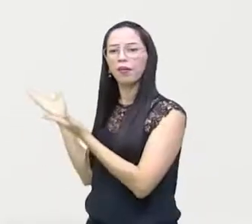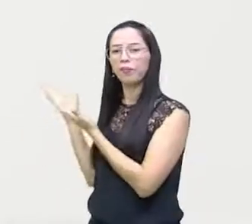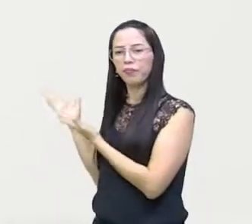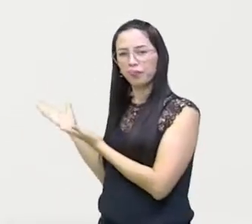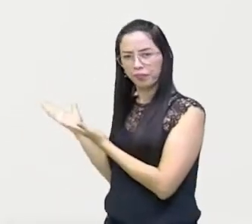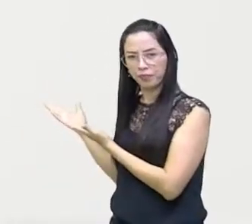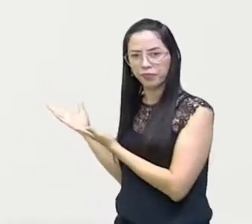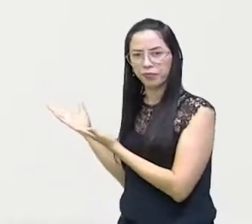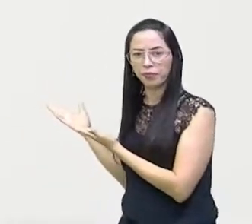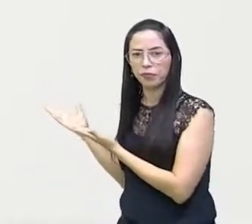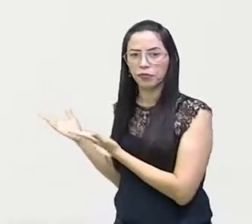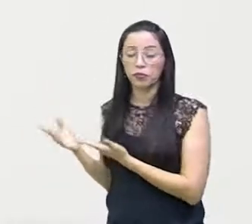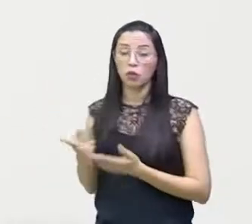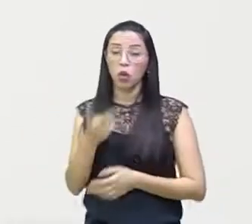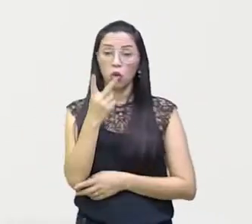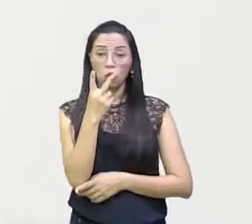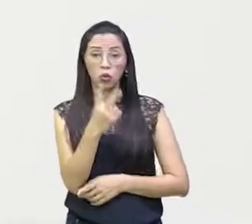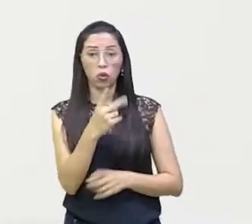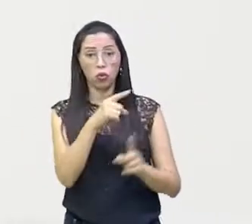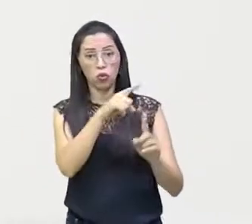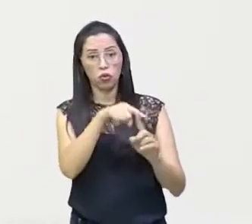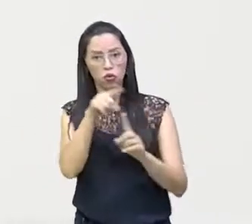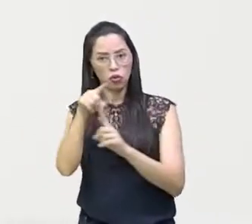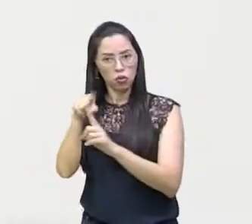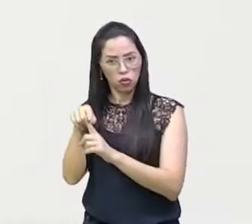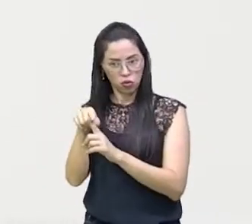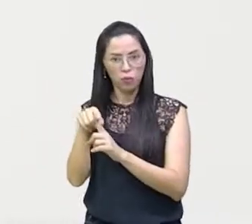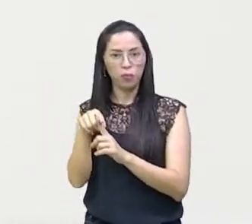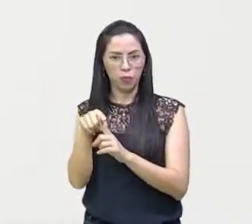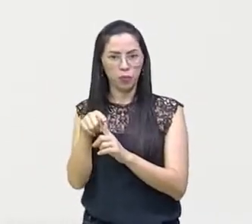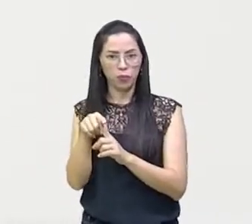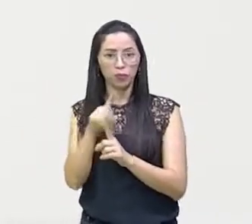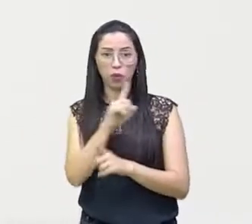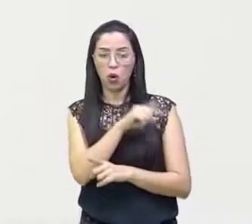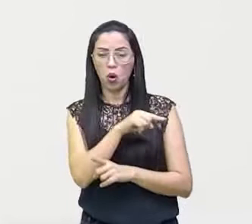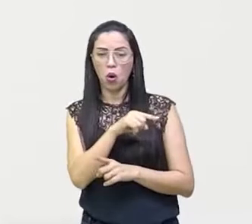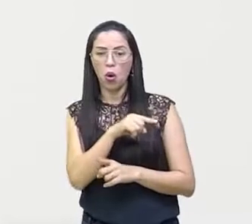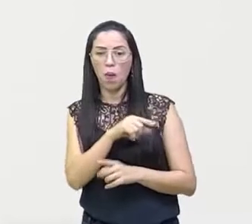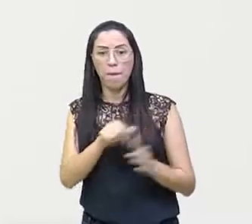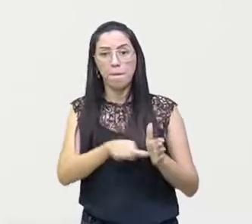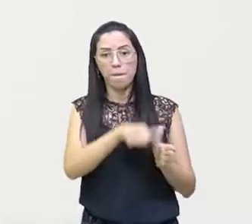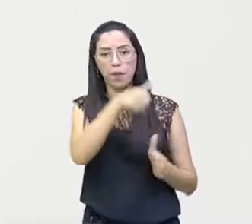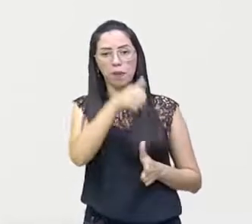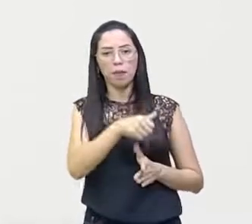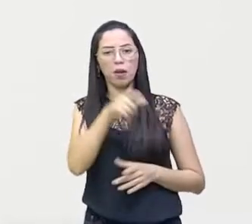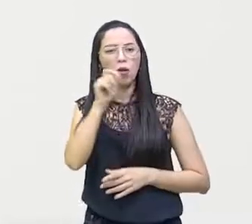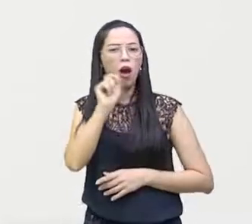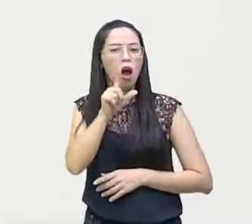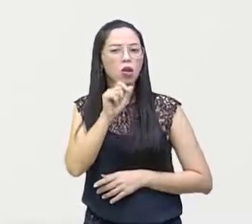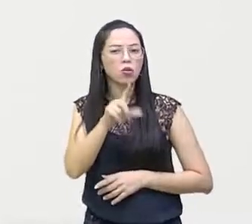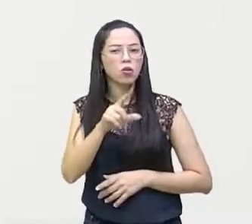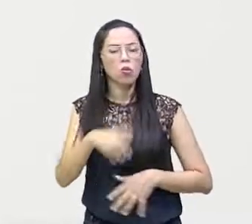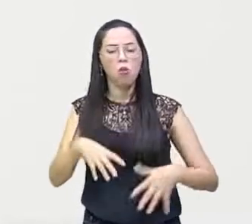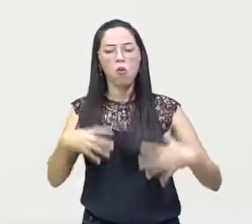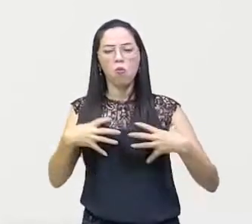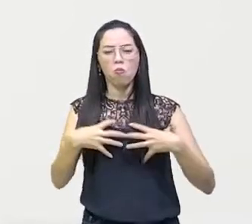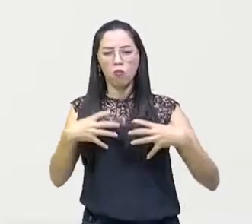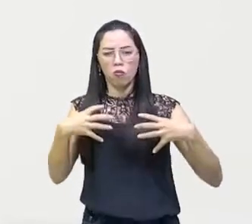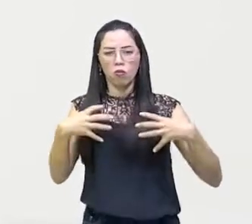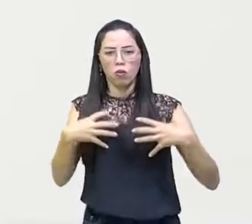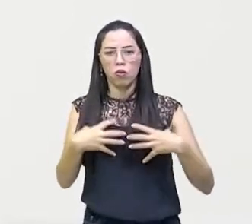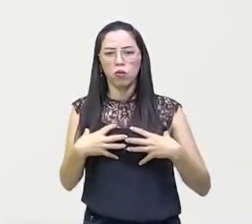circulação sistêmica. Como vocês podem ver, aqui é o pulmão. E ele é responsável